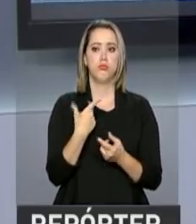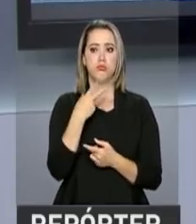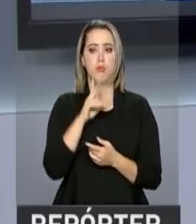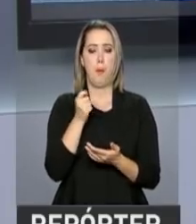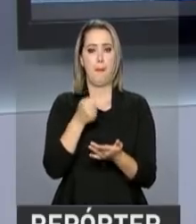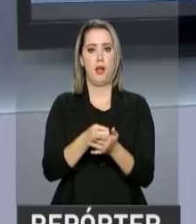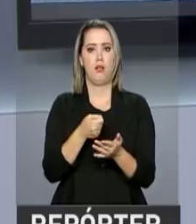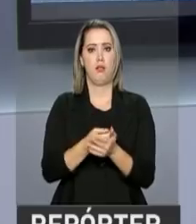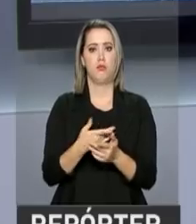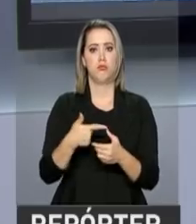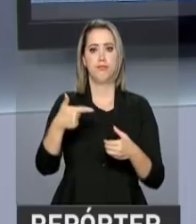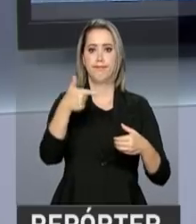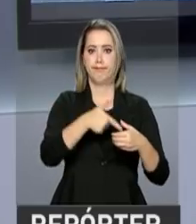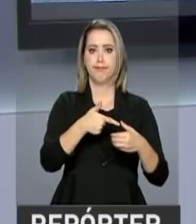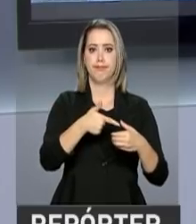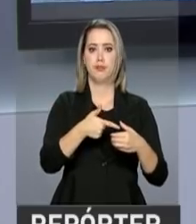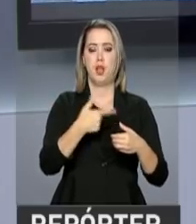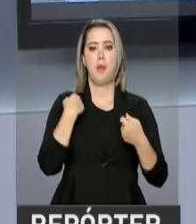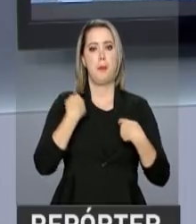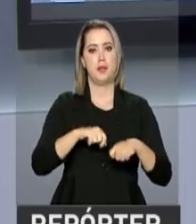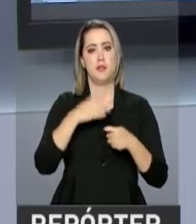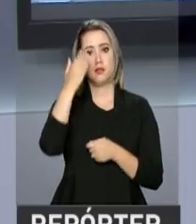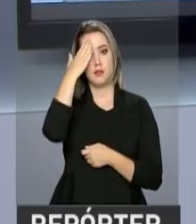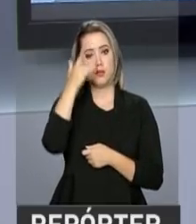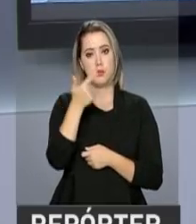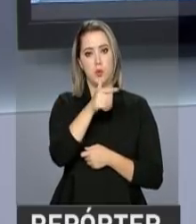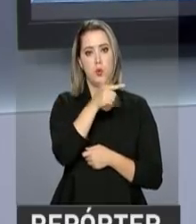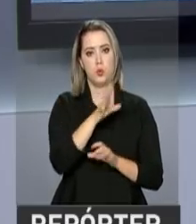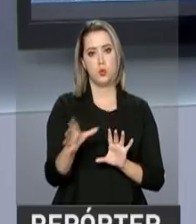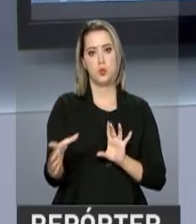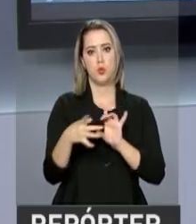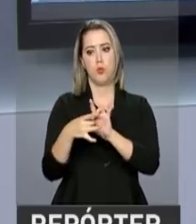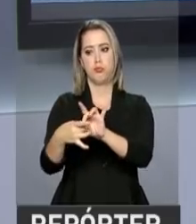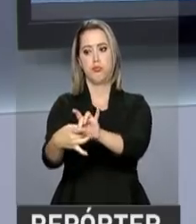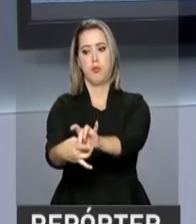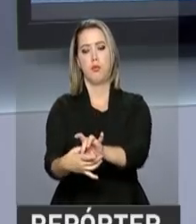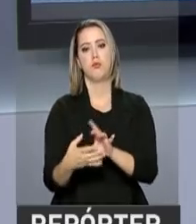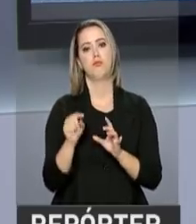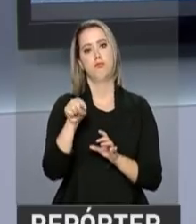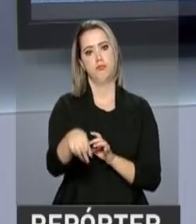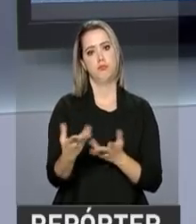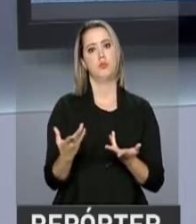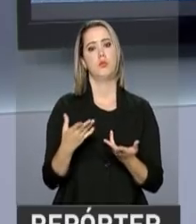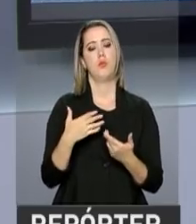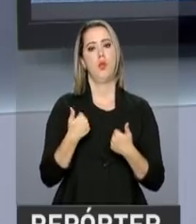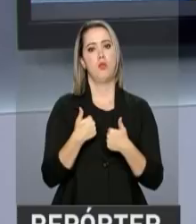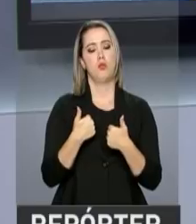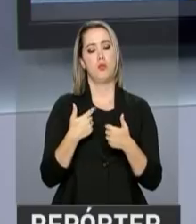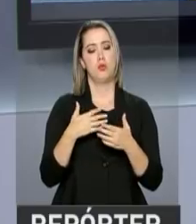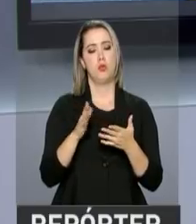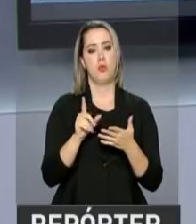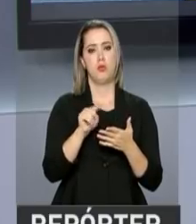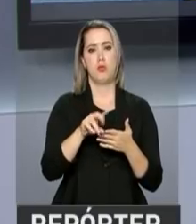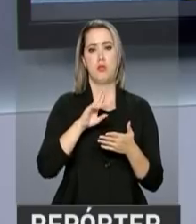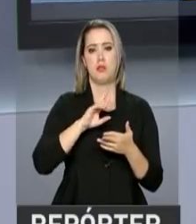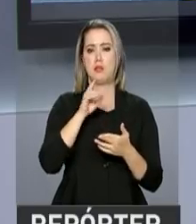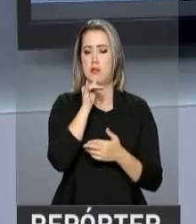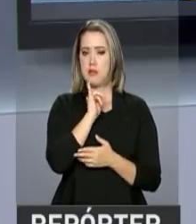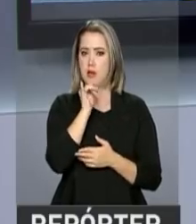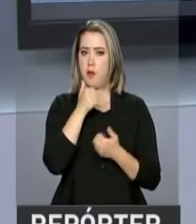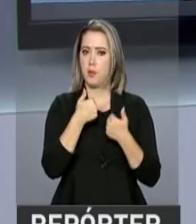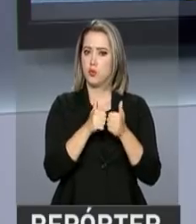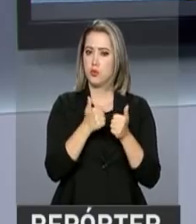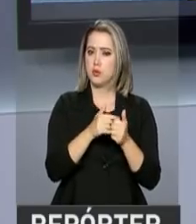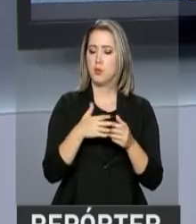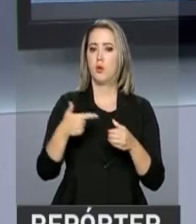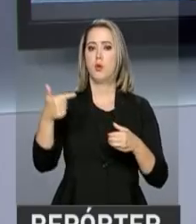consumidor isso depende de repasses feitos por outros integrantes da cadeia de combustíveis especialmente distribuidoras e